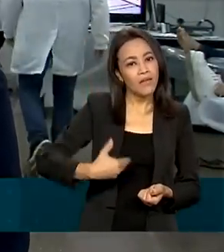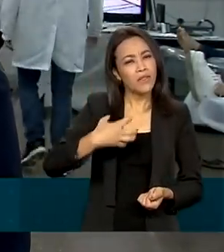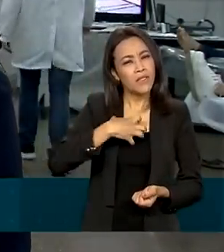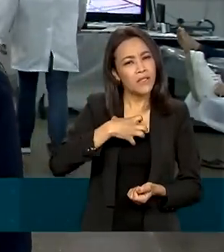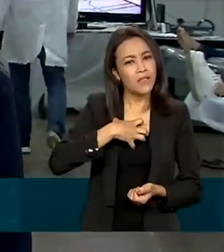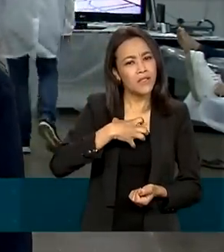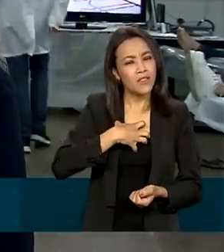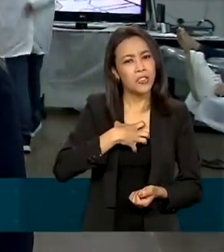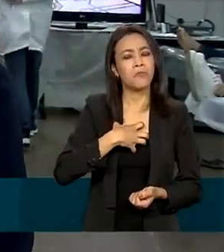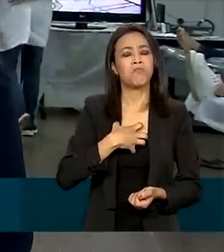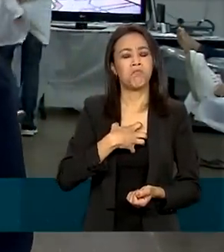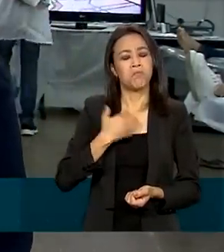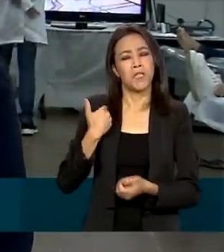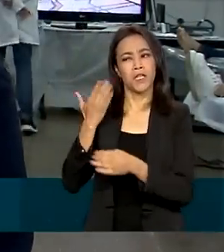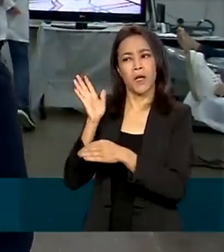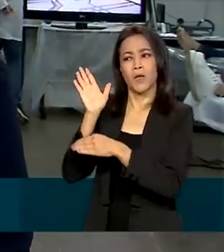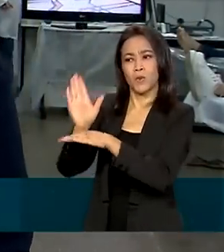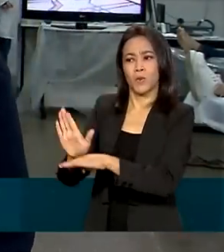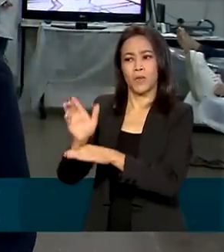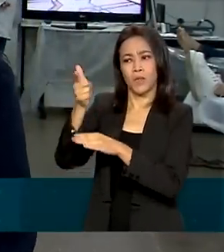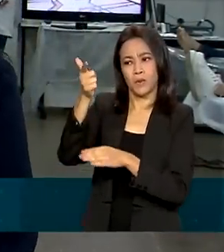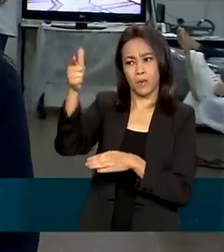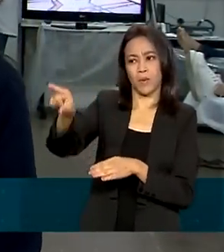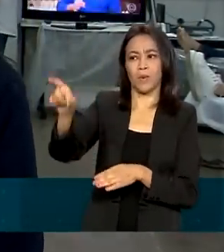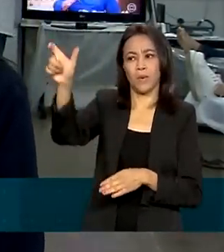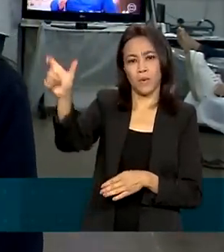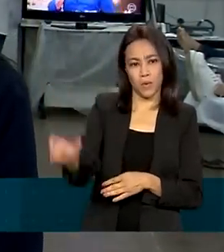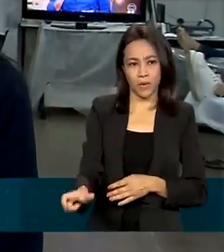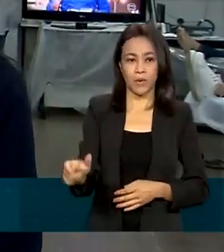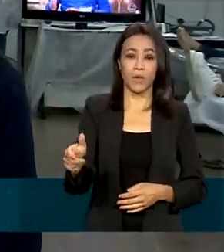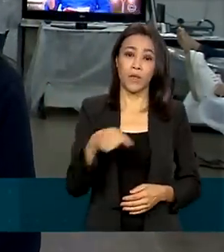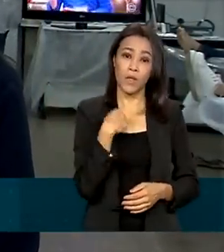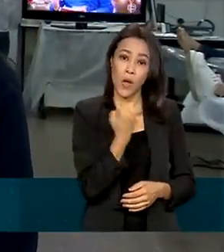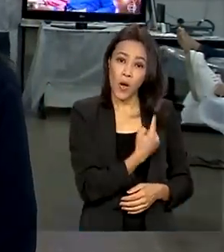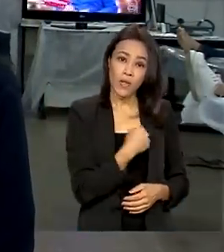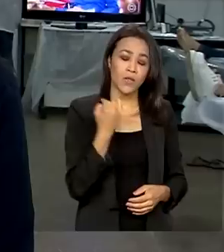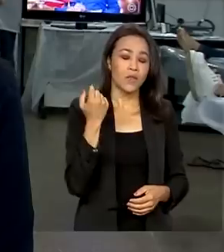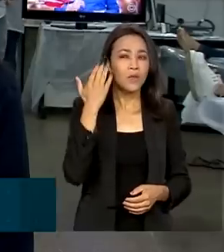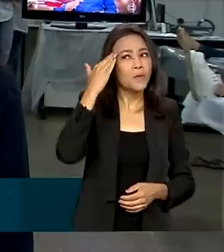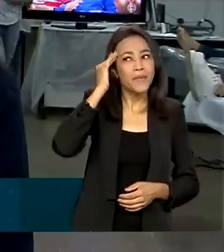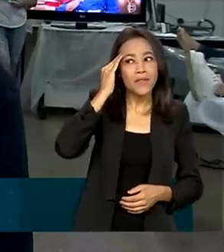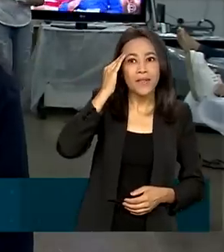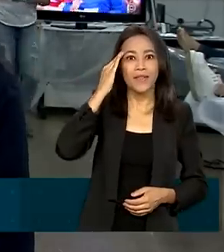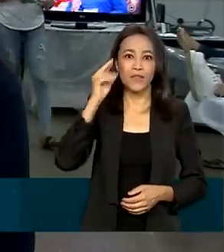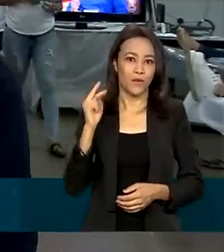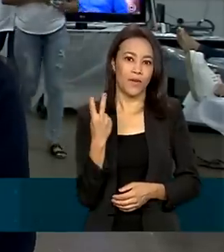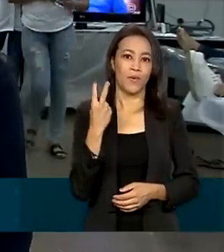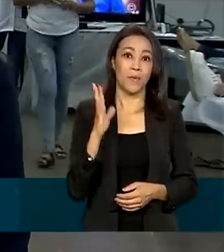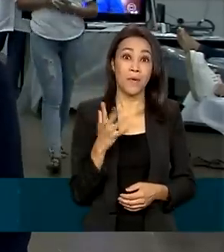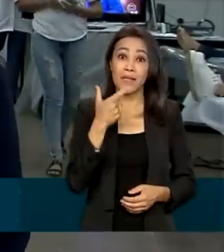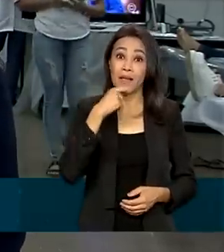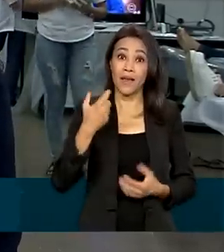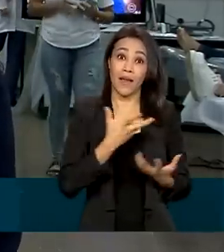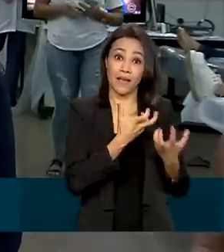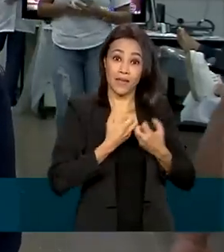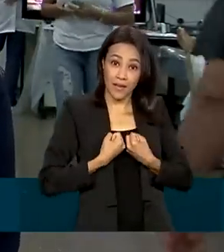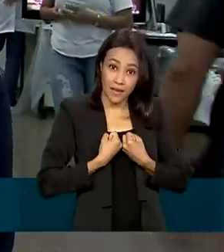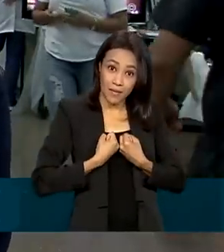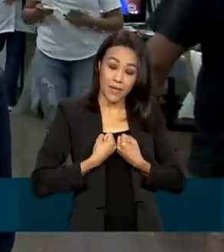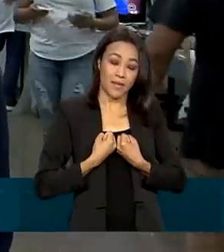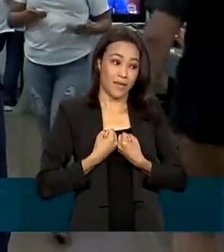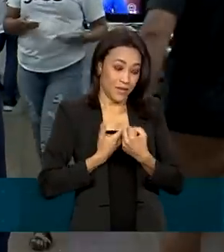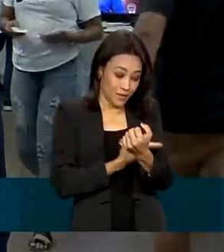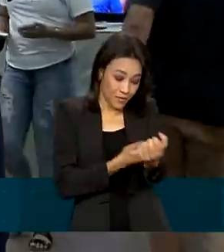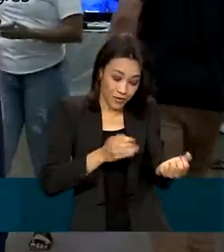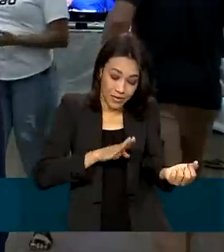A gente, quando consegue ajudar o outro, para a gente não consegue mensurar tanto o valor disso, mas para quem está precisando, é uma coisa